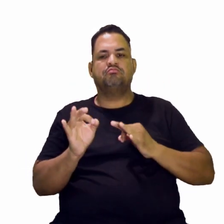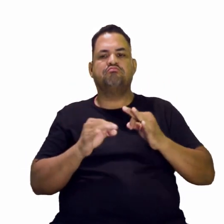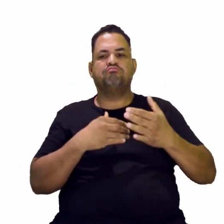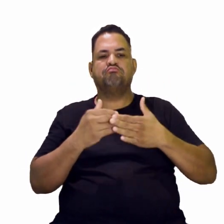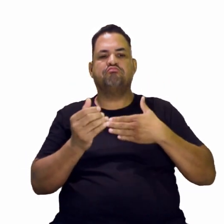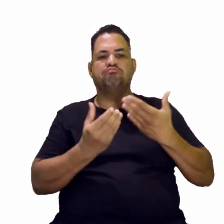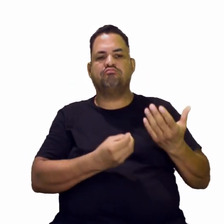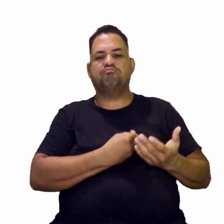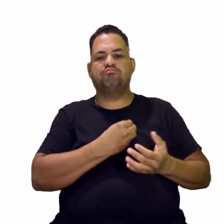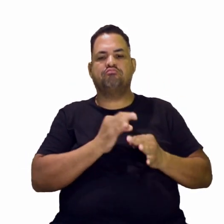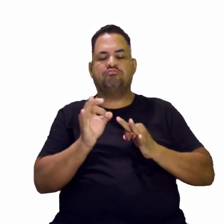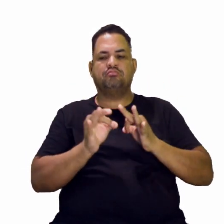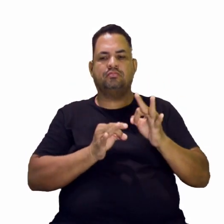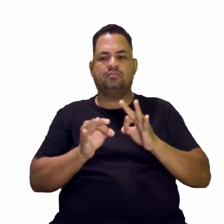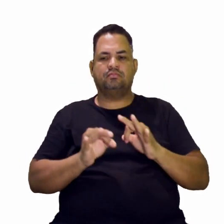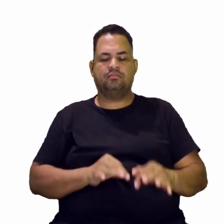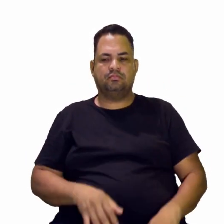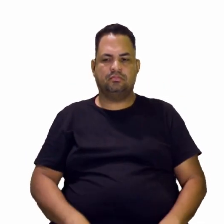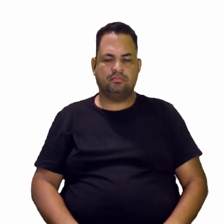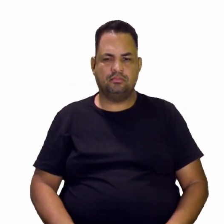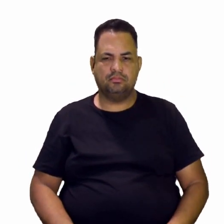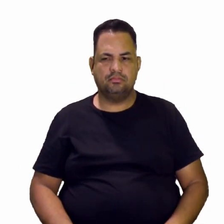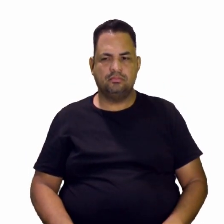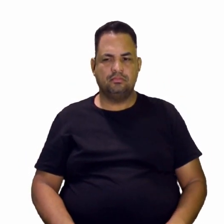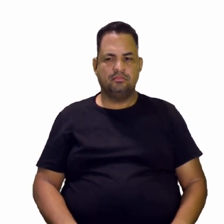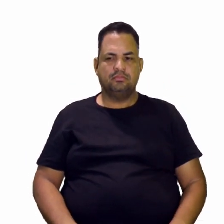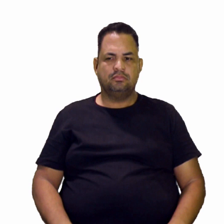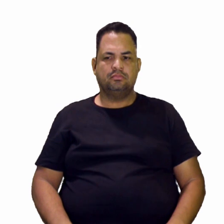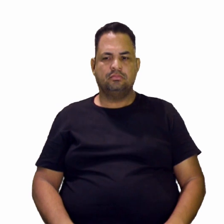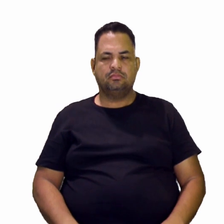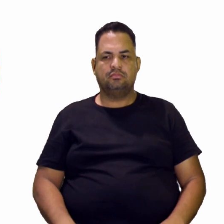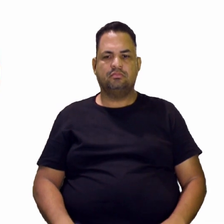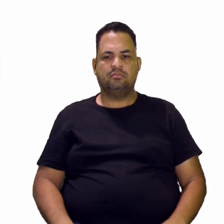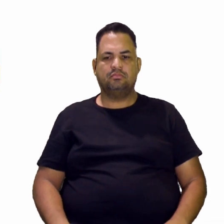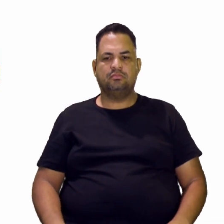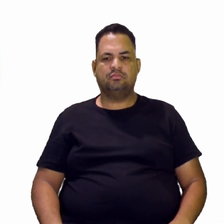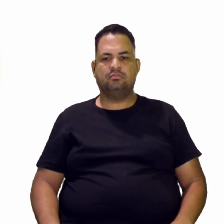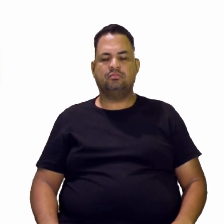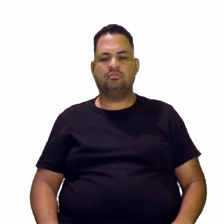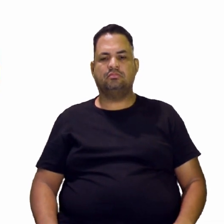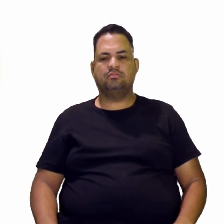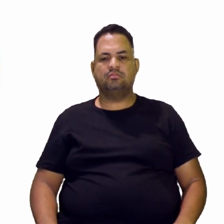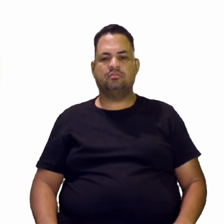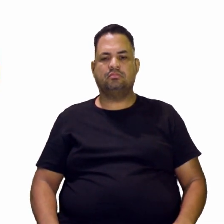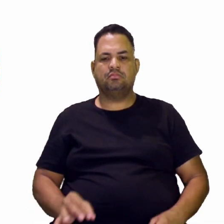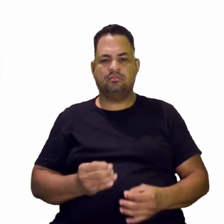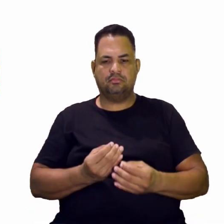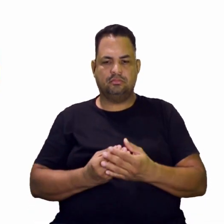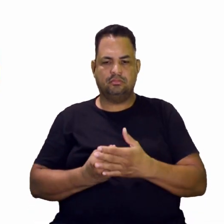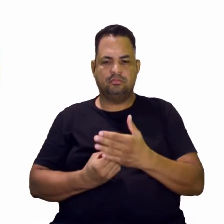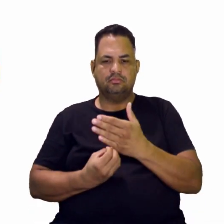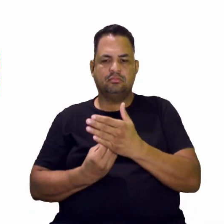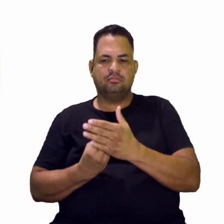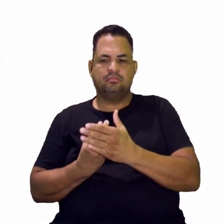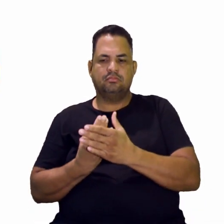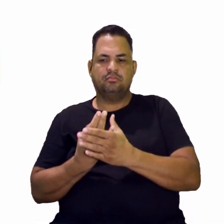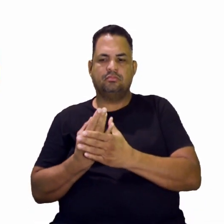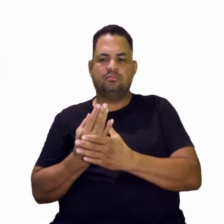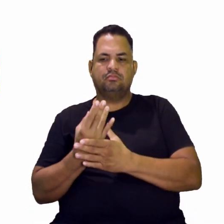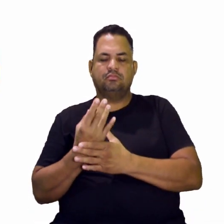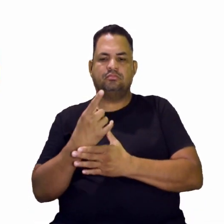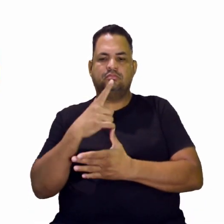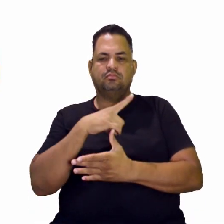qualquer ser organizado. Tá bom? Temos aqui um raminho aqui, né? Uma